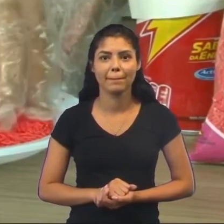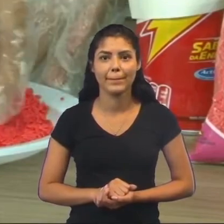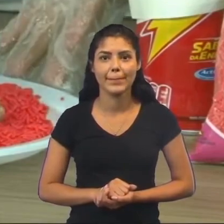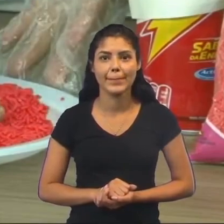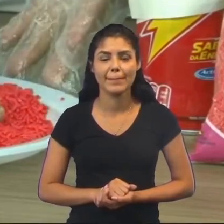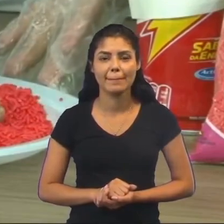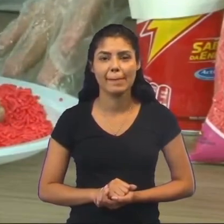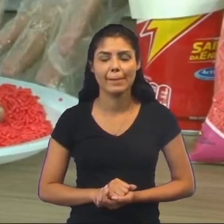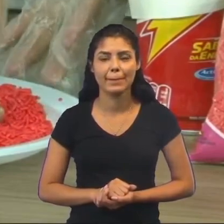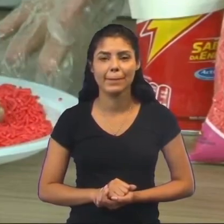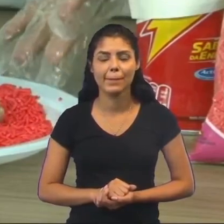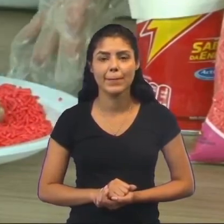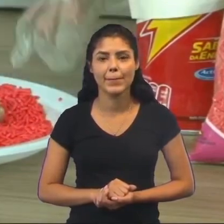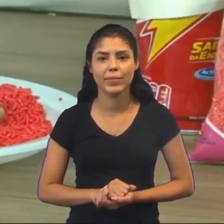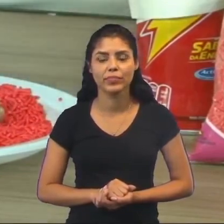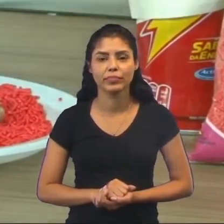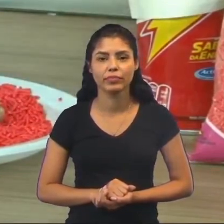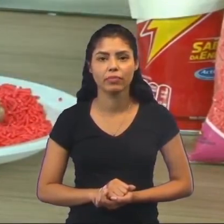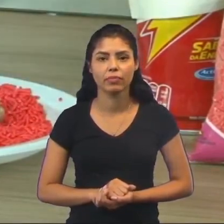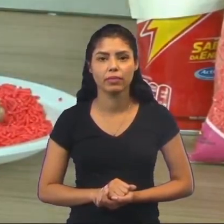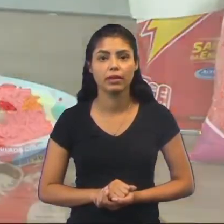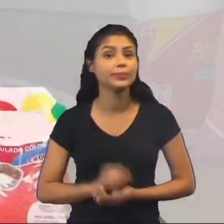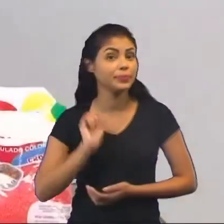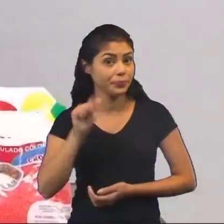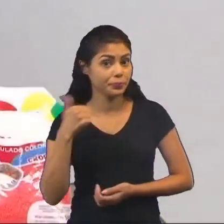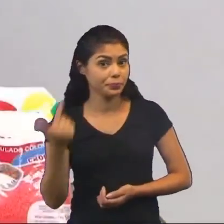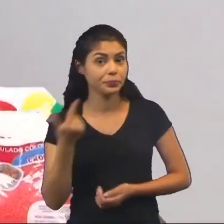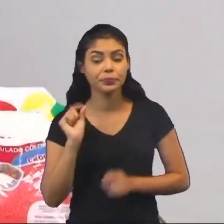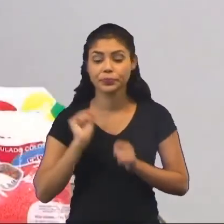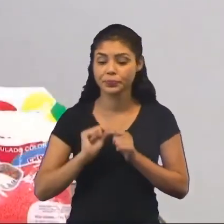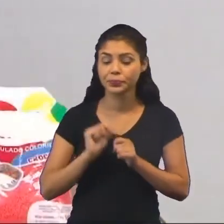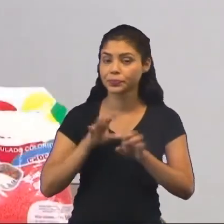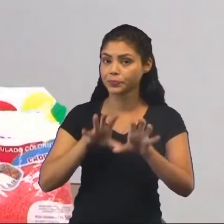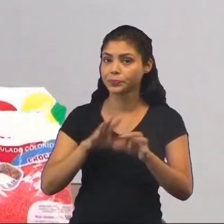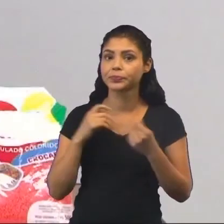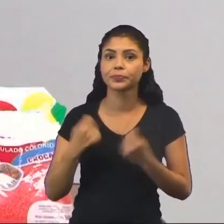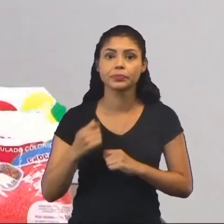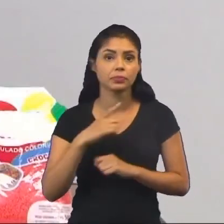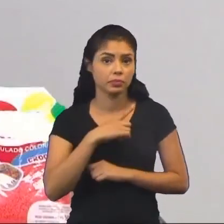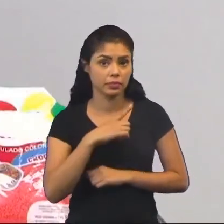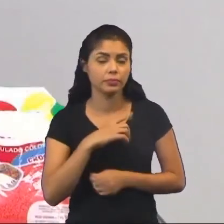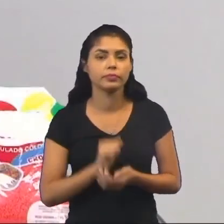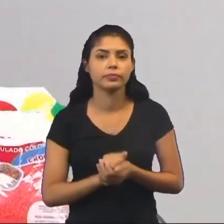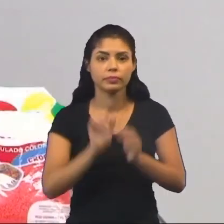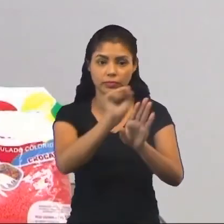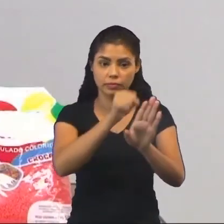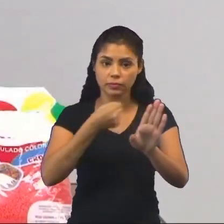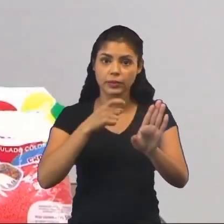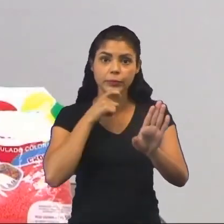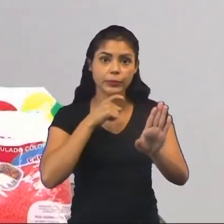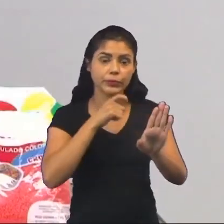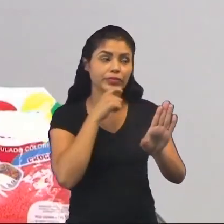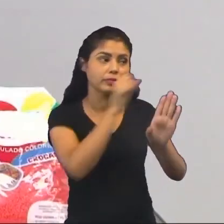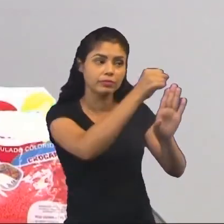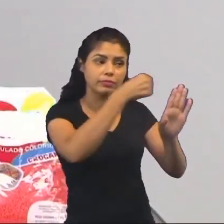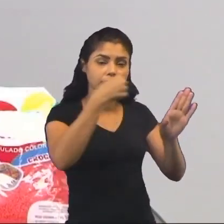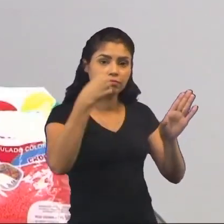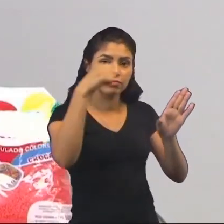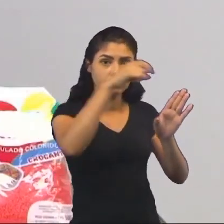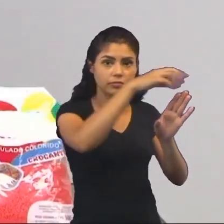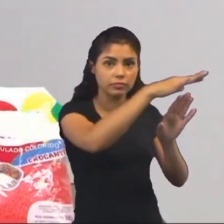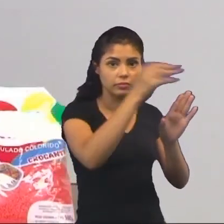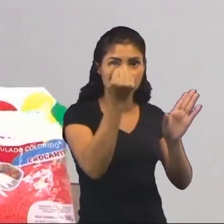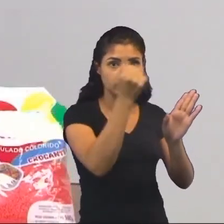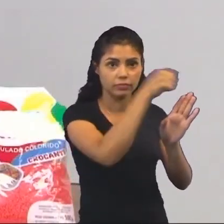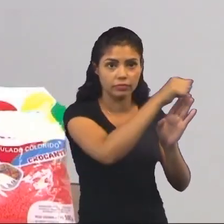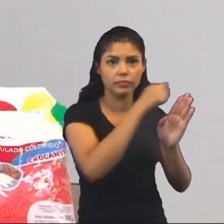E aí, crianças, depois que vocês fizerem isso, vocês precisam colocar na geladeira, que é para ficar geladinho, para